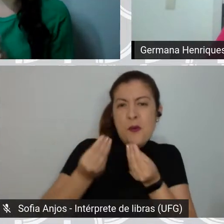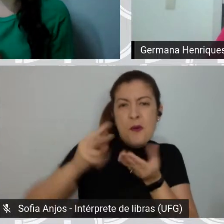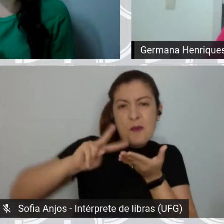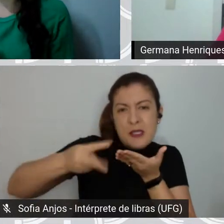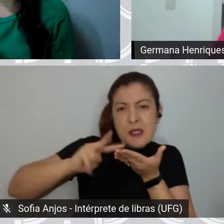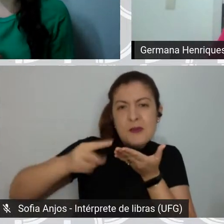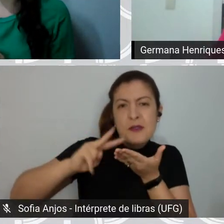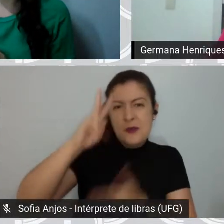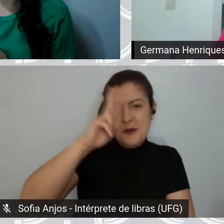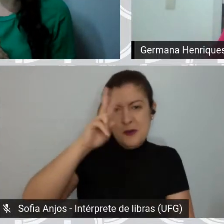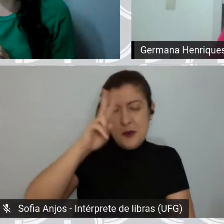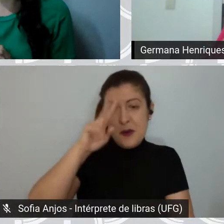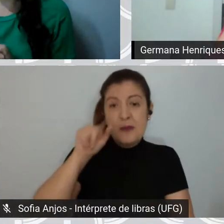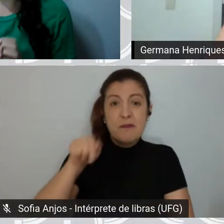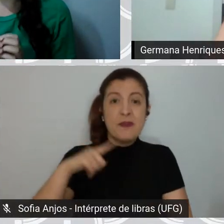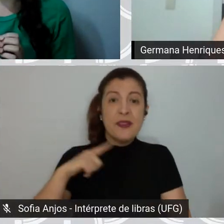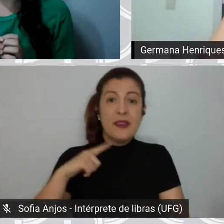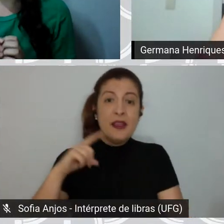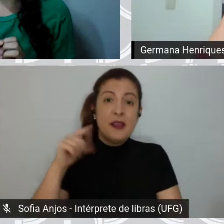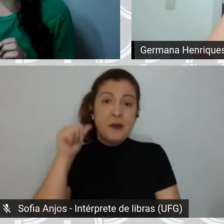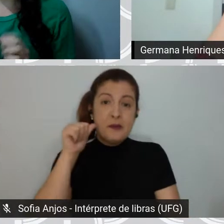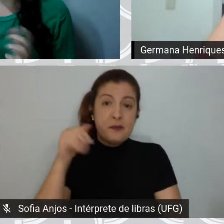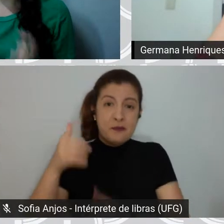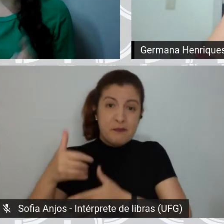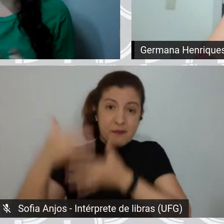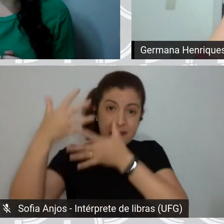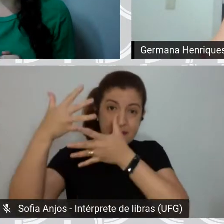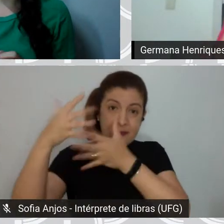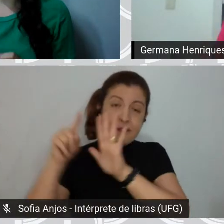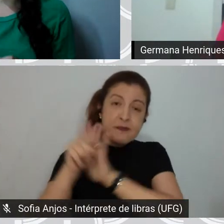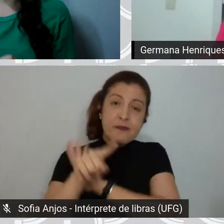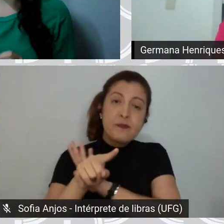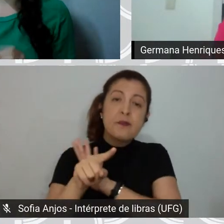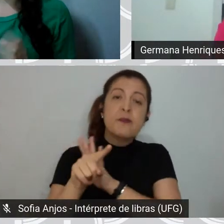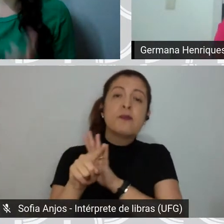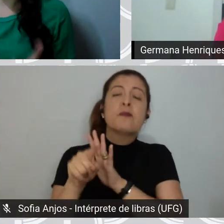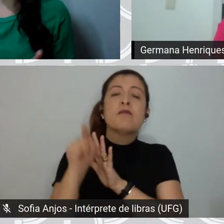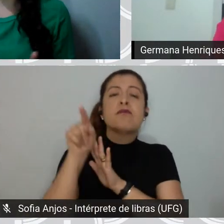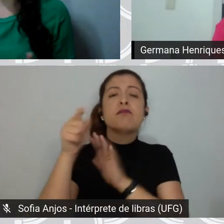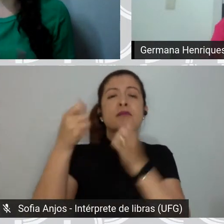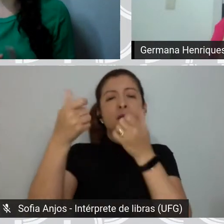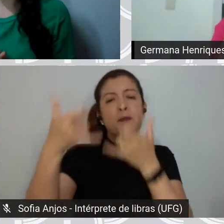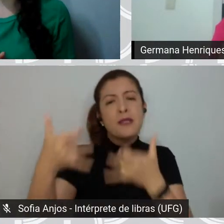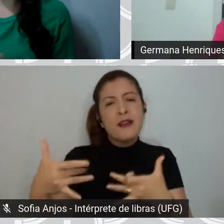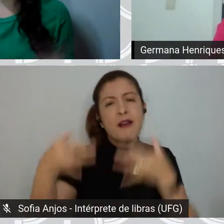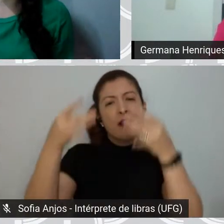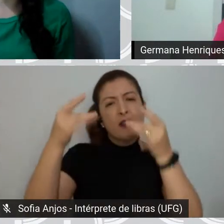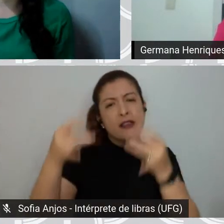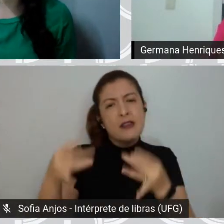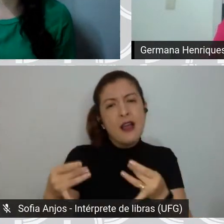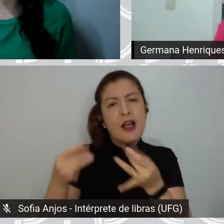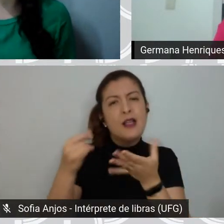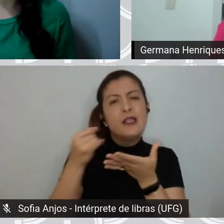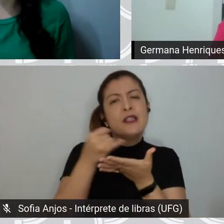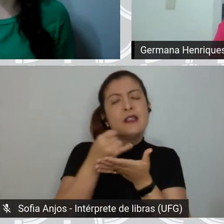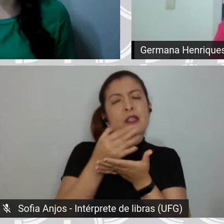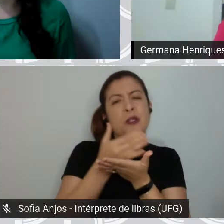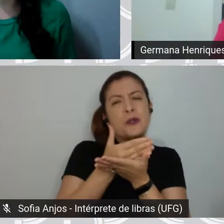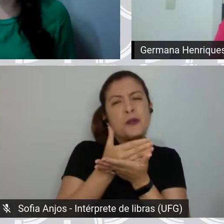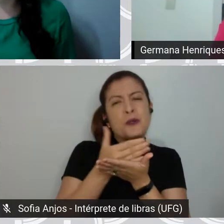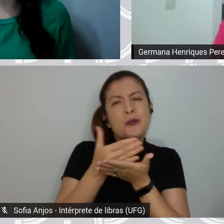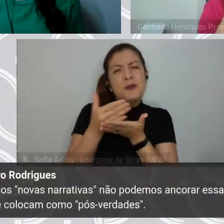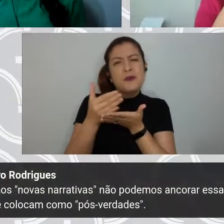introdução do trabalho, né? Sobre a construção das novas narrativas, para construirmos